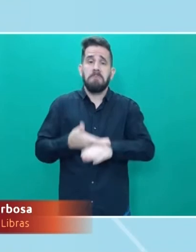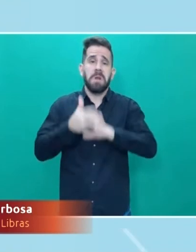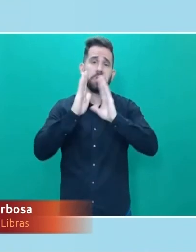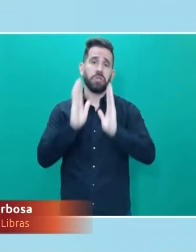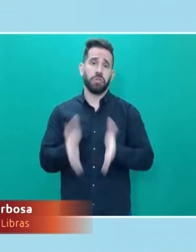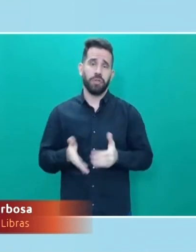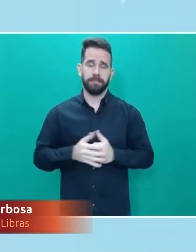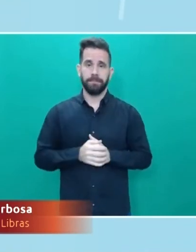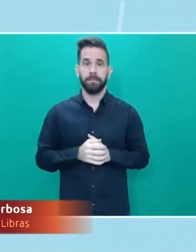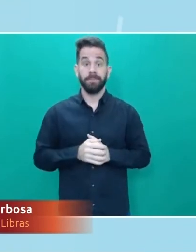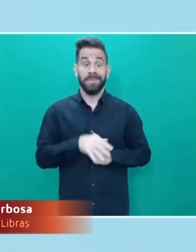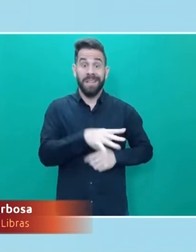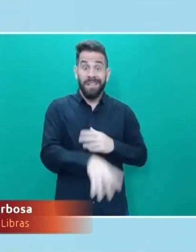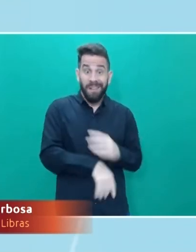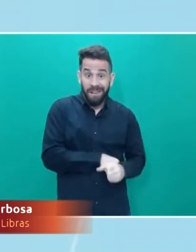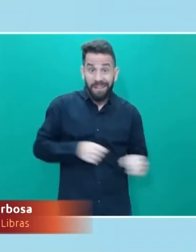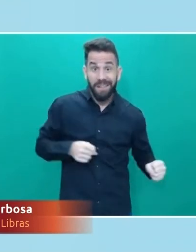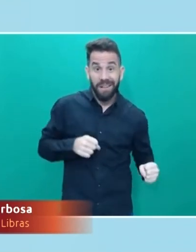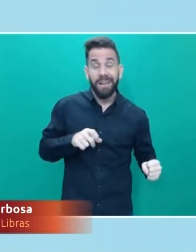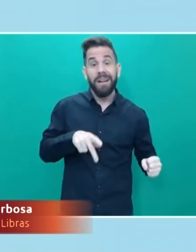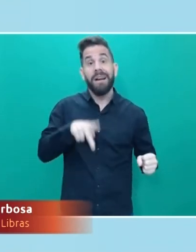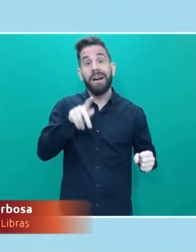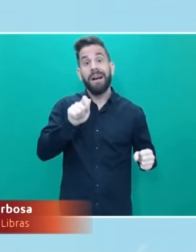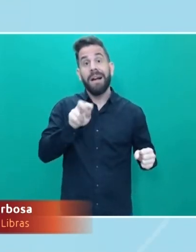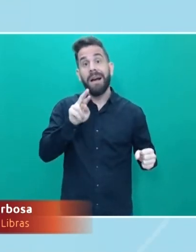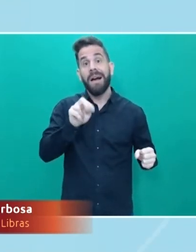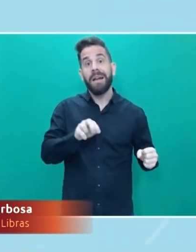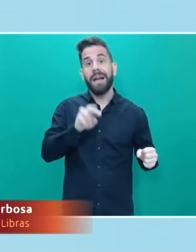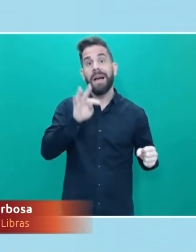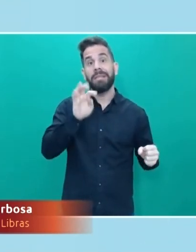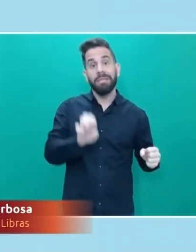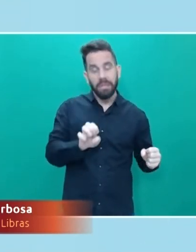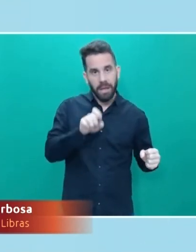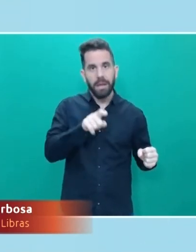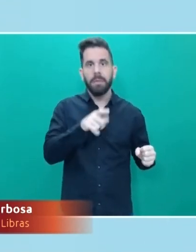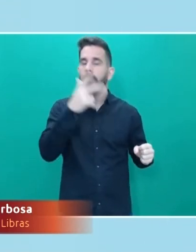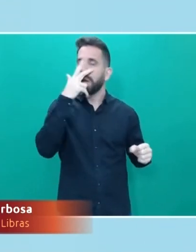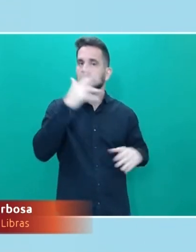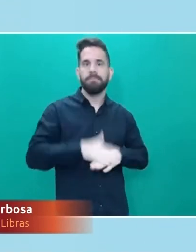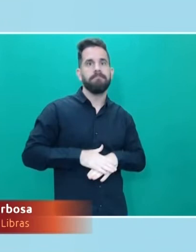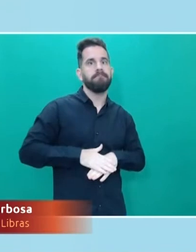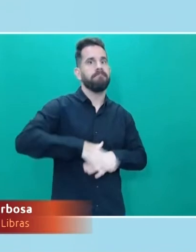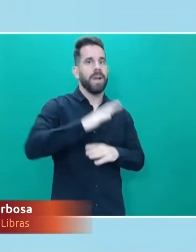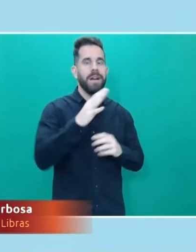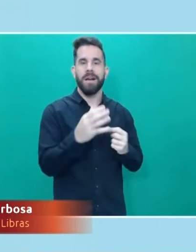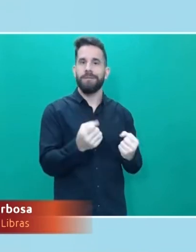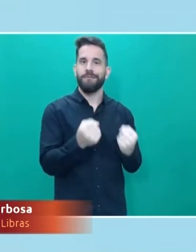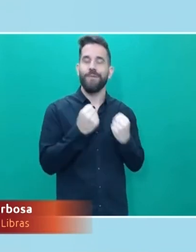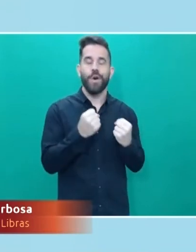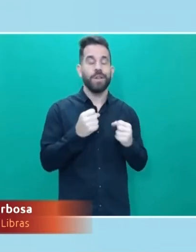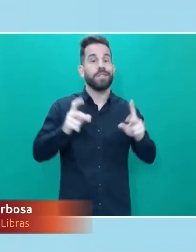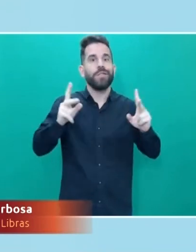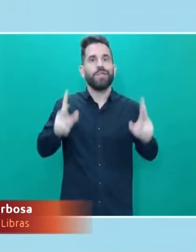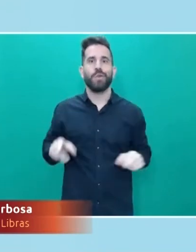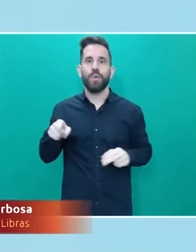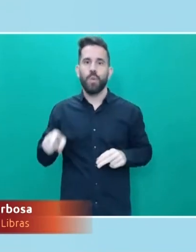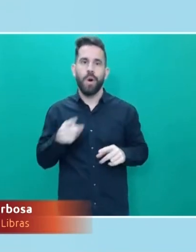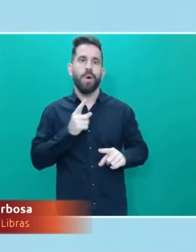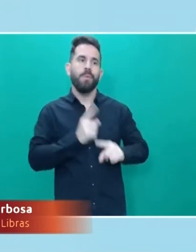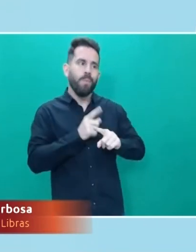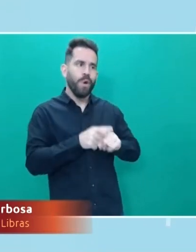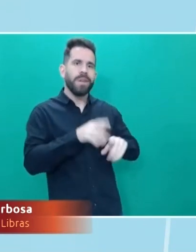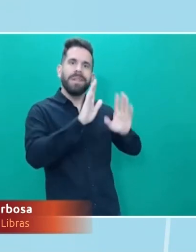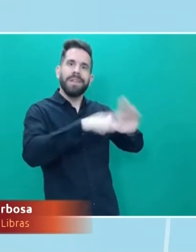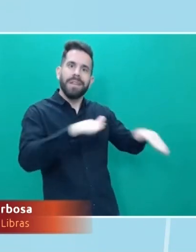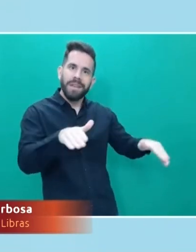o karatê, isso consolidou ainda mais, né? Porque as crianças se sentem atraídas pela luta, é